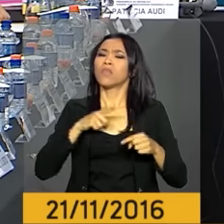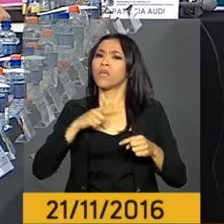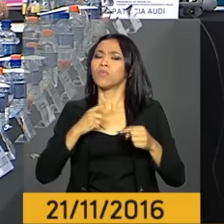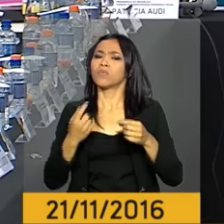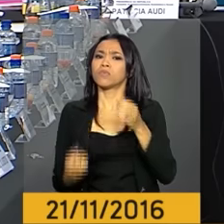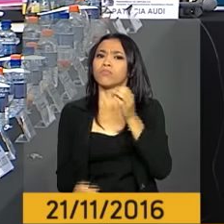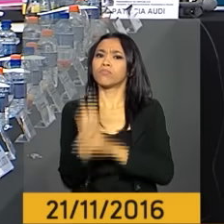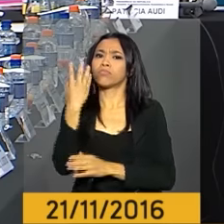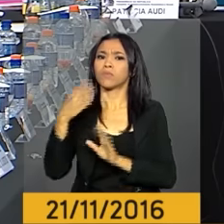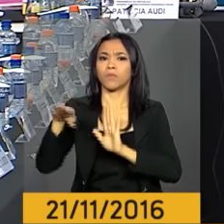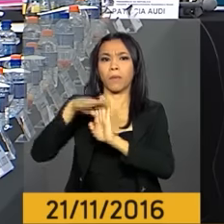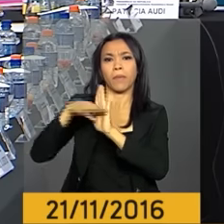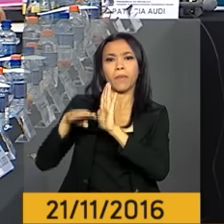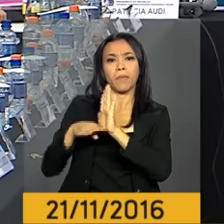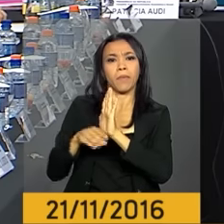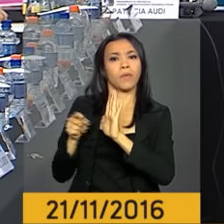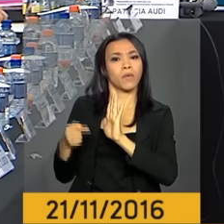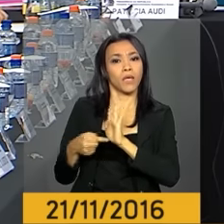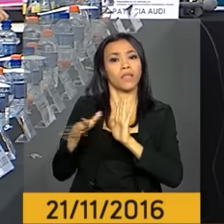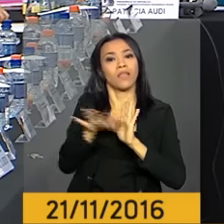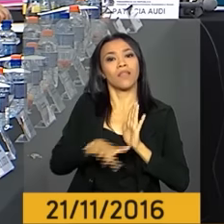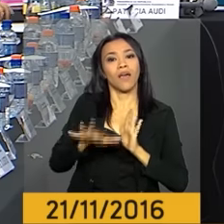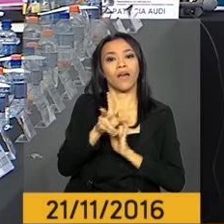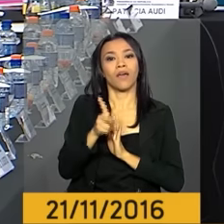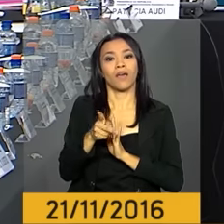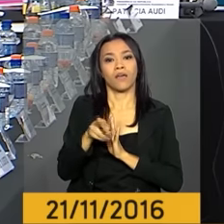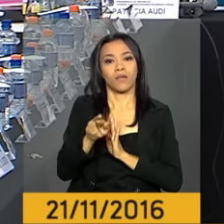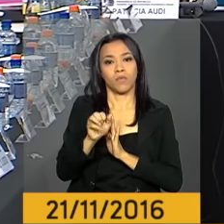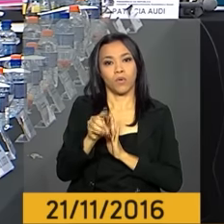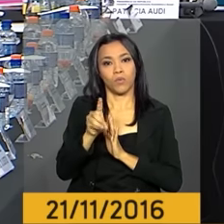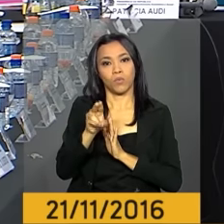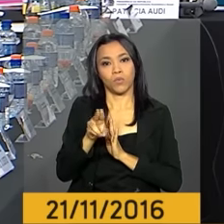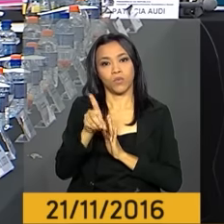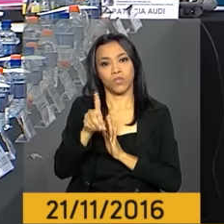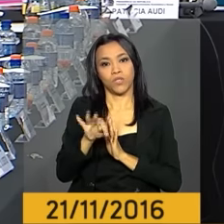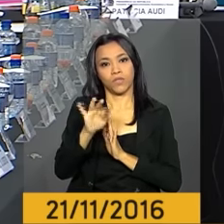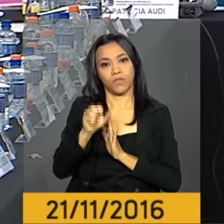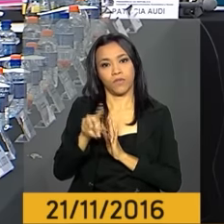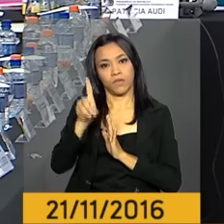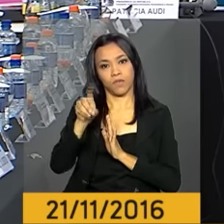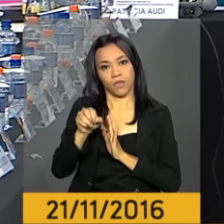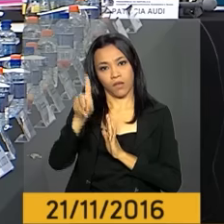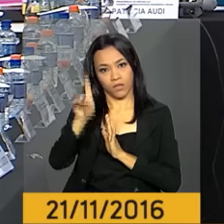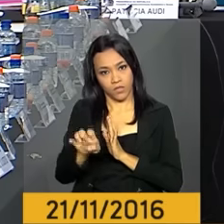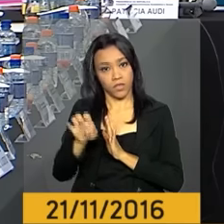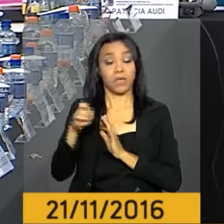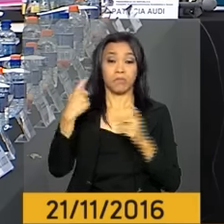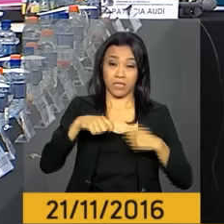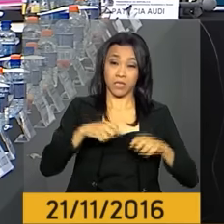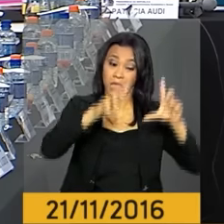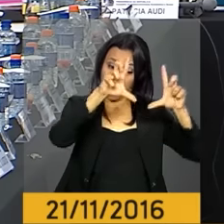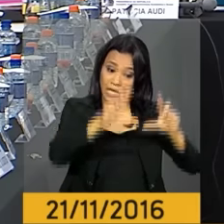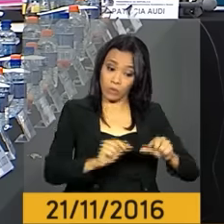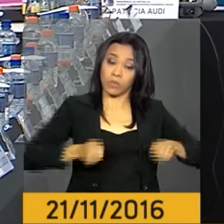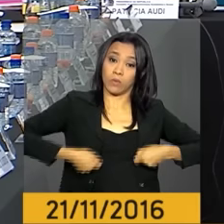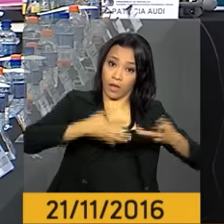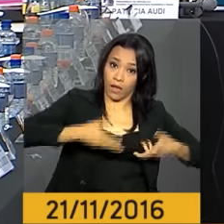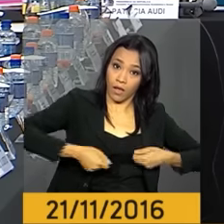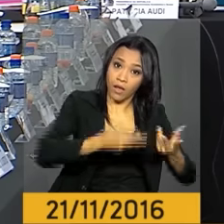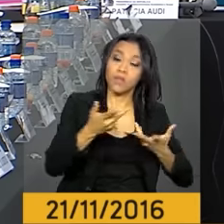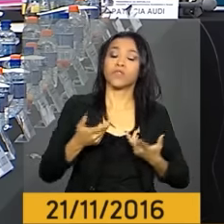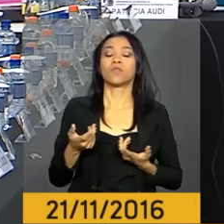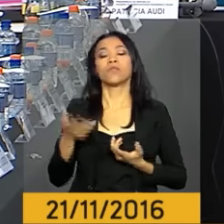de produtividade. Precisamos, com urgência, reduzir os custos e aumentar a